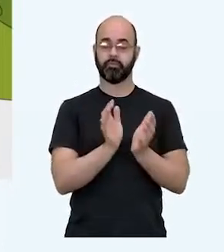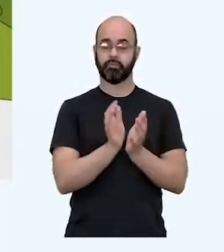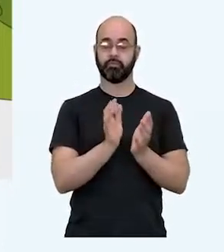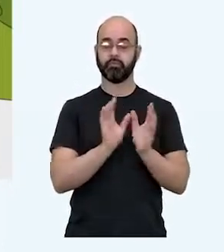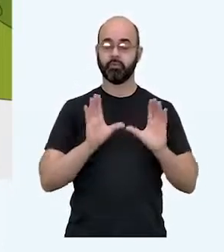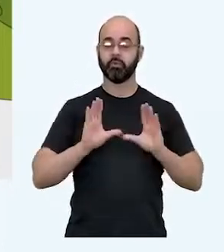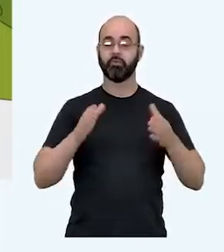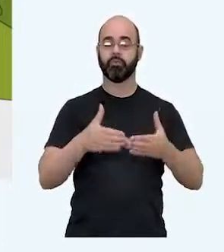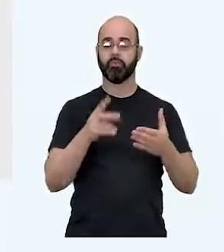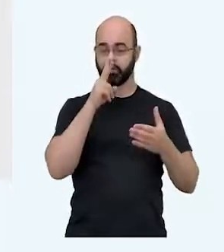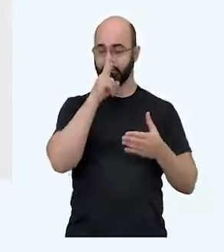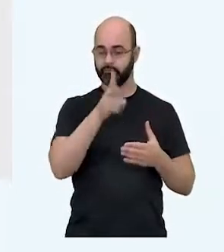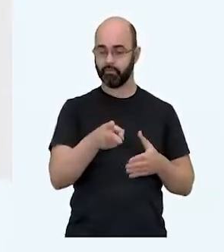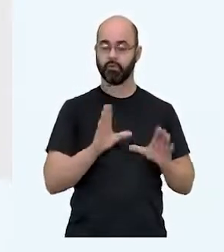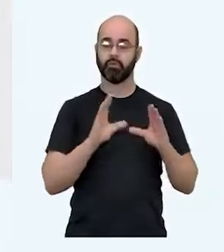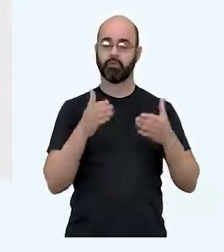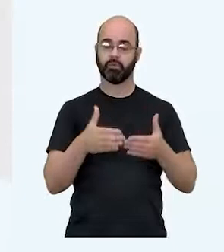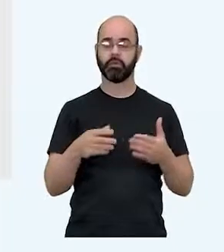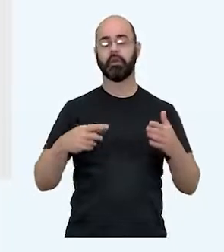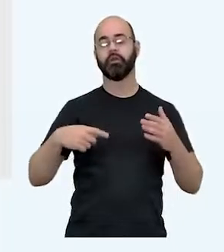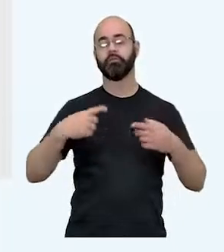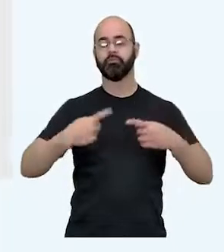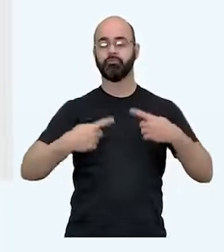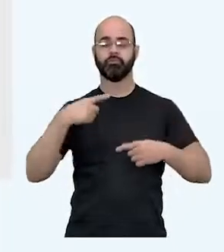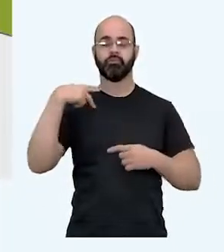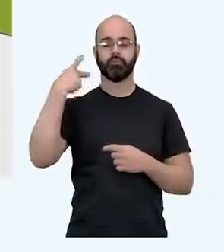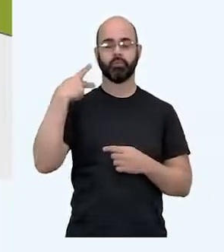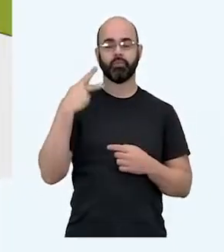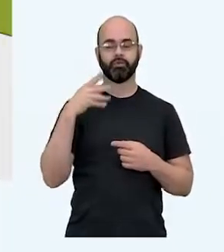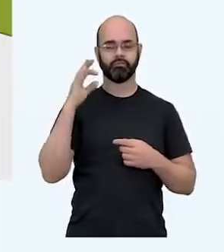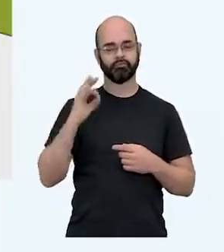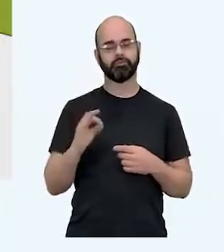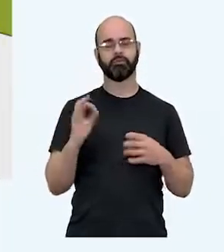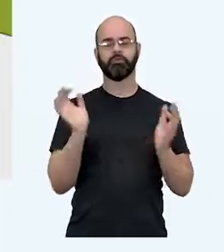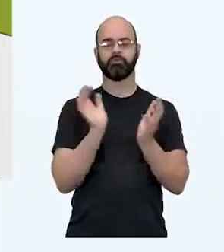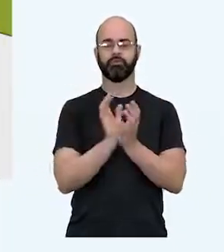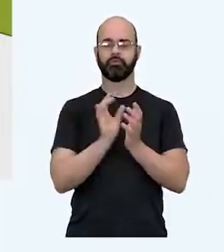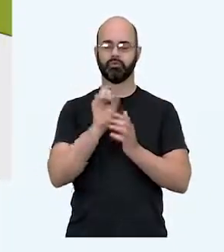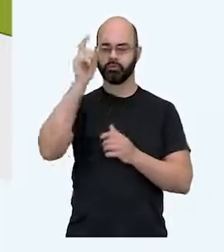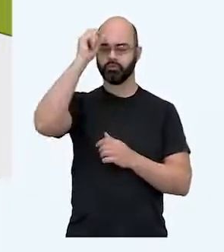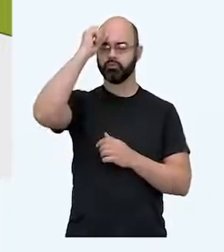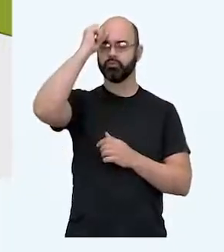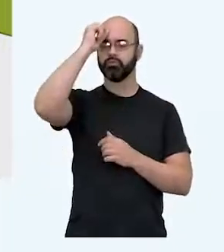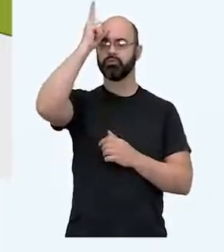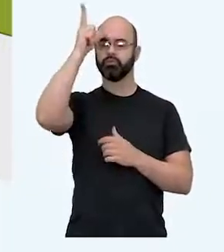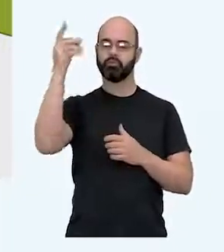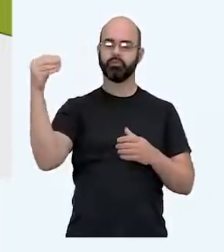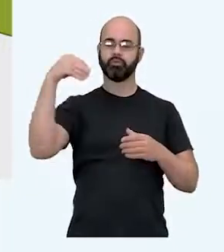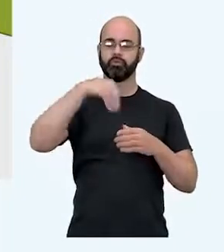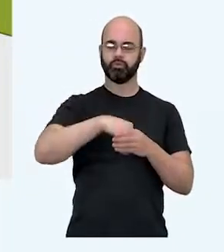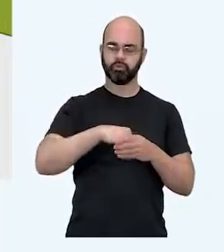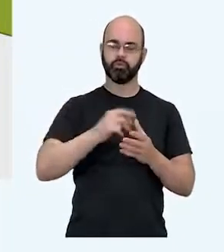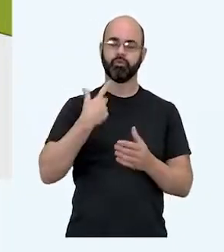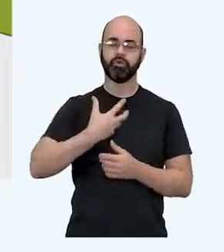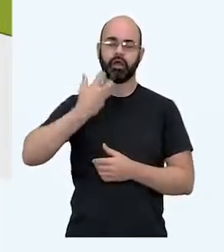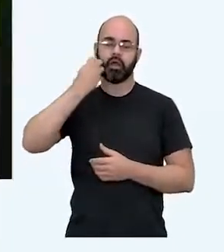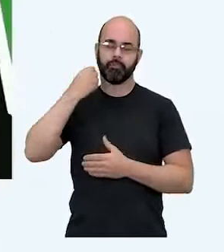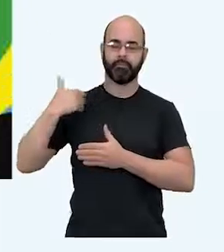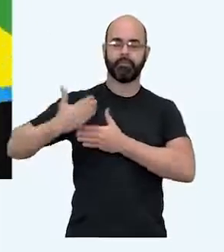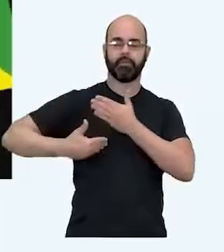comunidade política. E esses valores, quando incorporados à cultura de um povo, se tornam um patrimônio